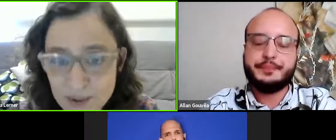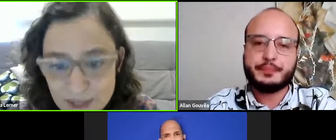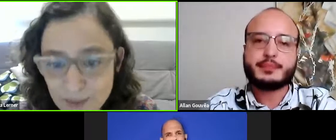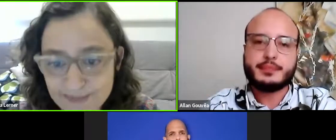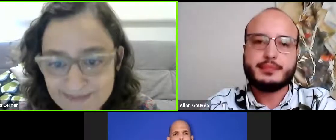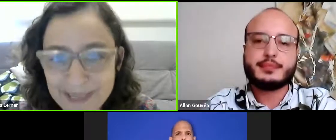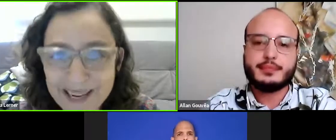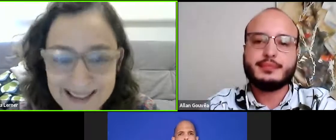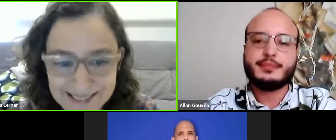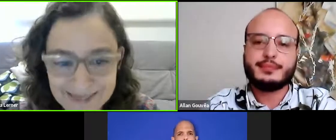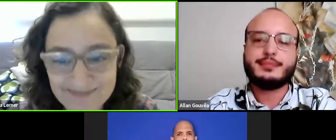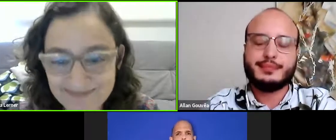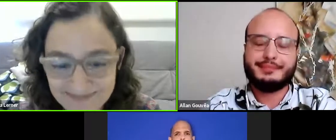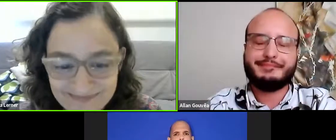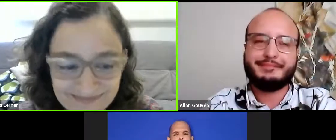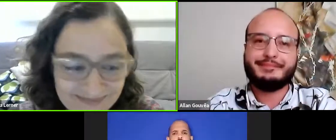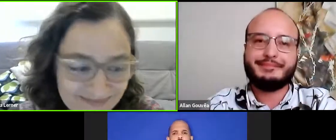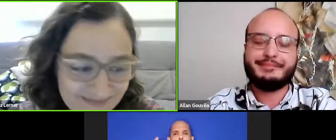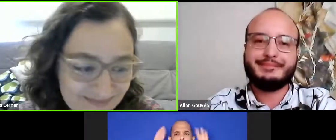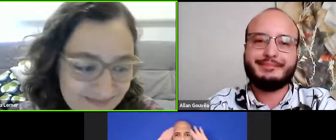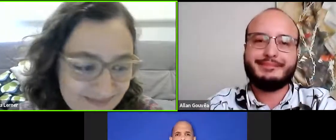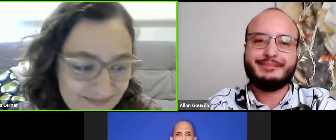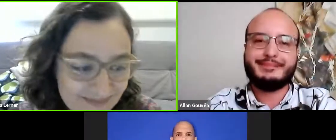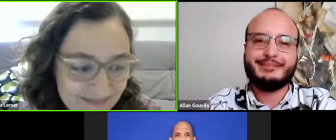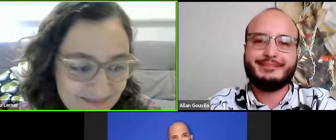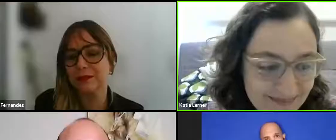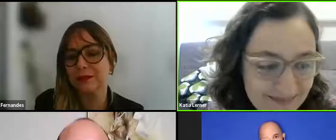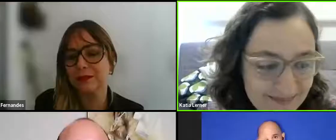tanta desilusão. Obrigada.